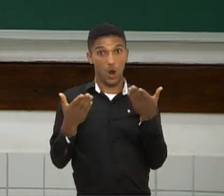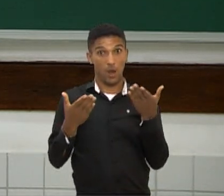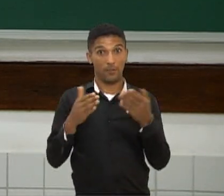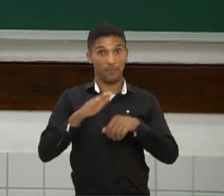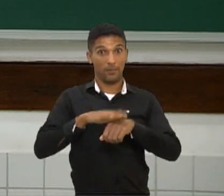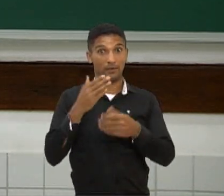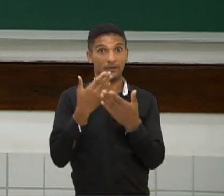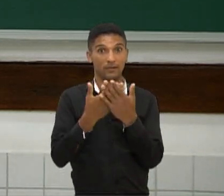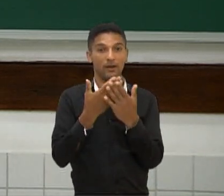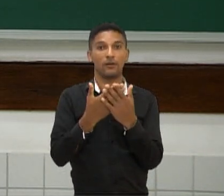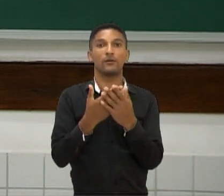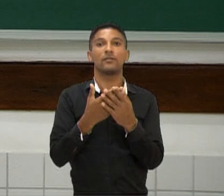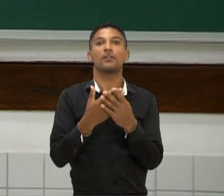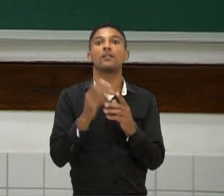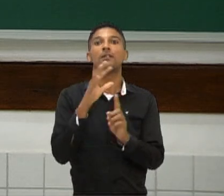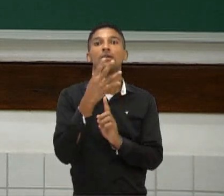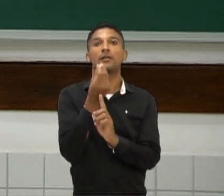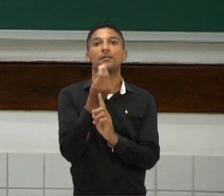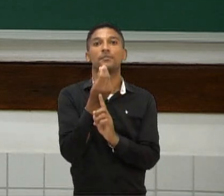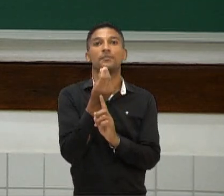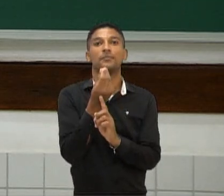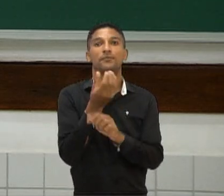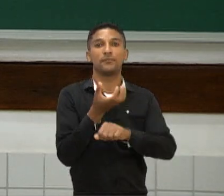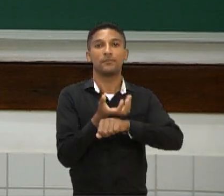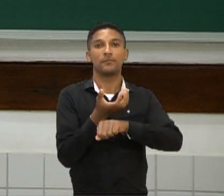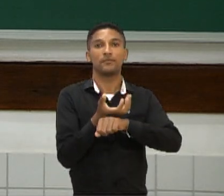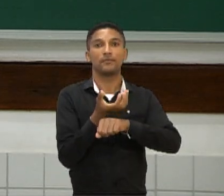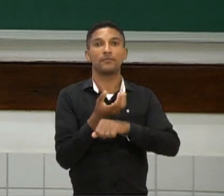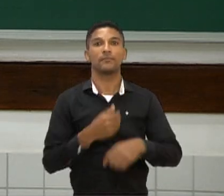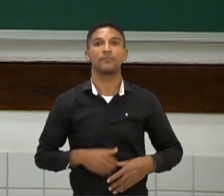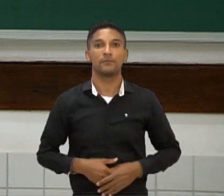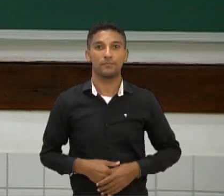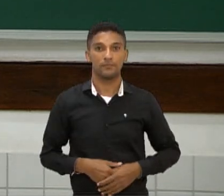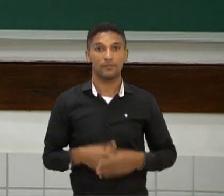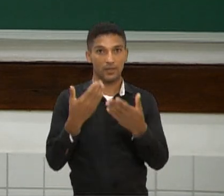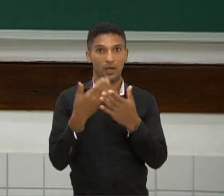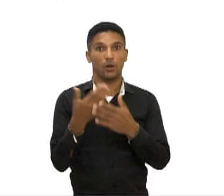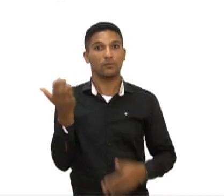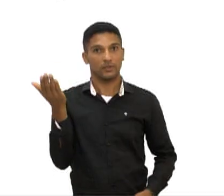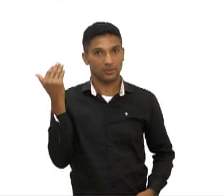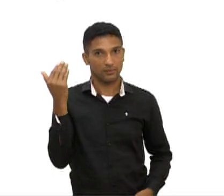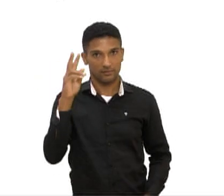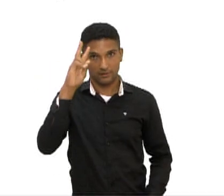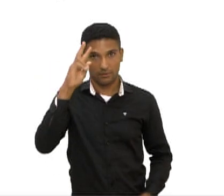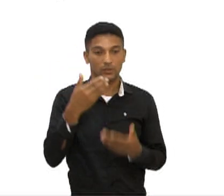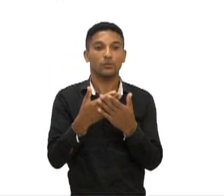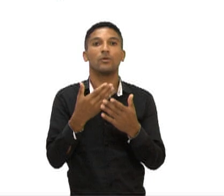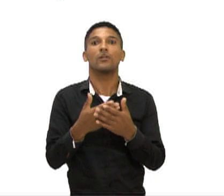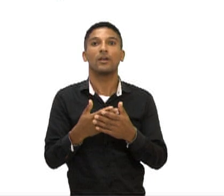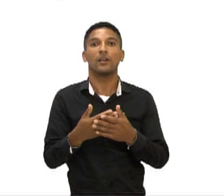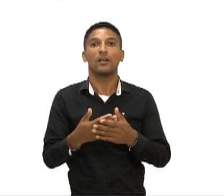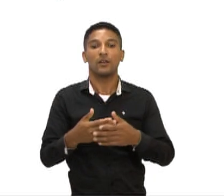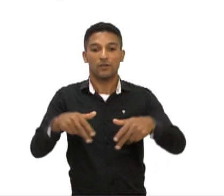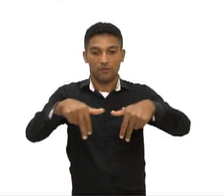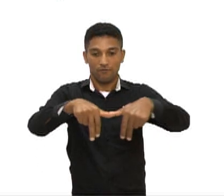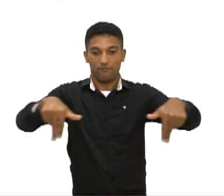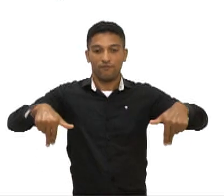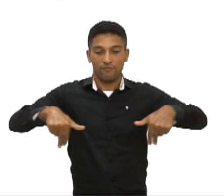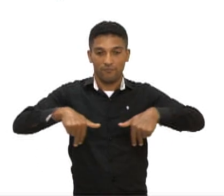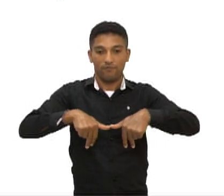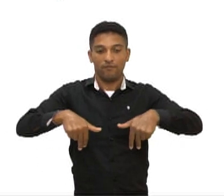hoje e nós vimos na aula anterior sobre a ciranda, que compreende